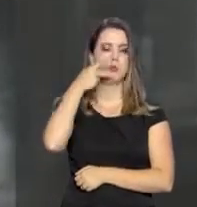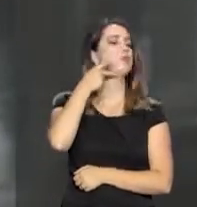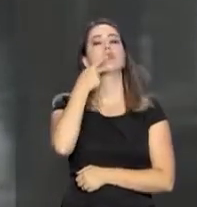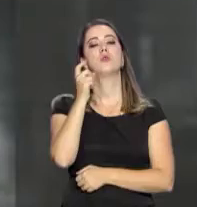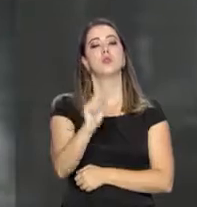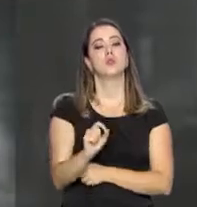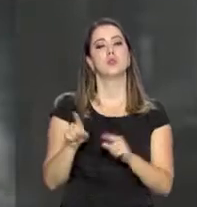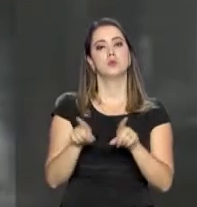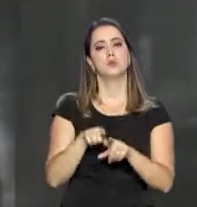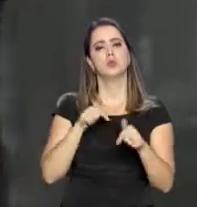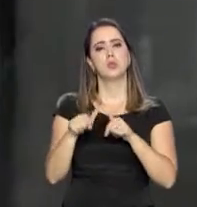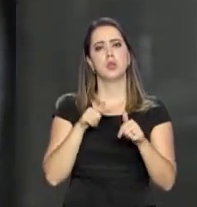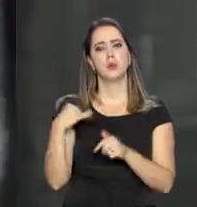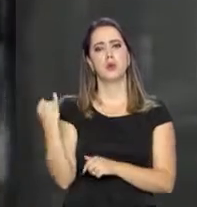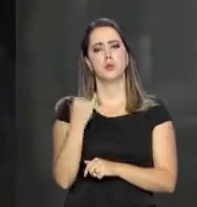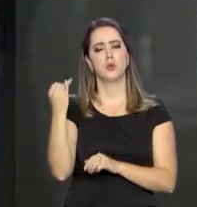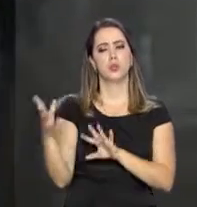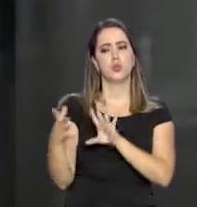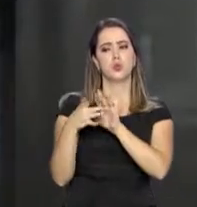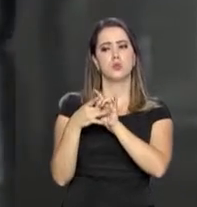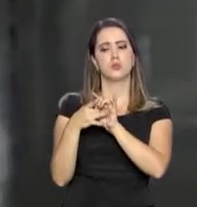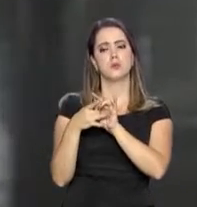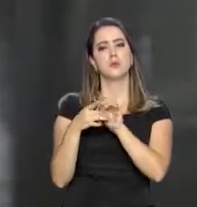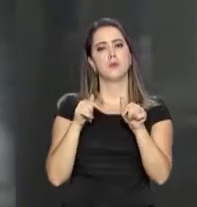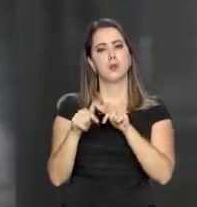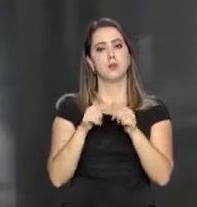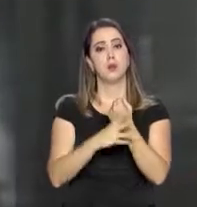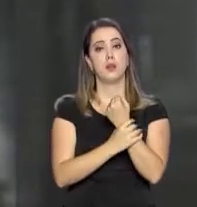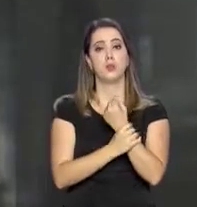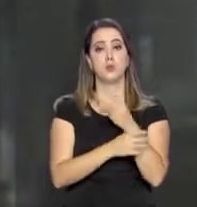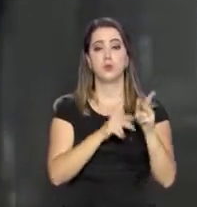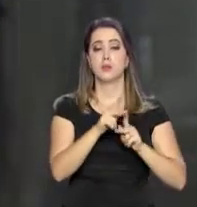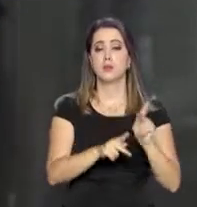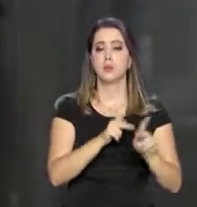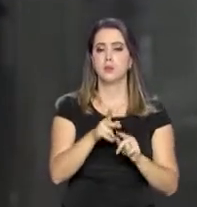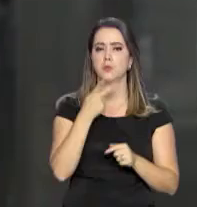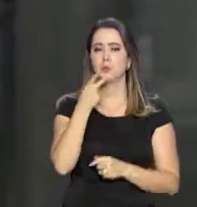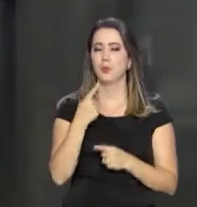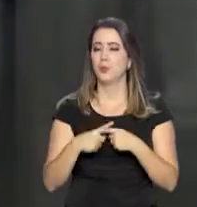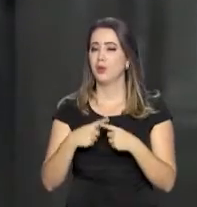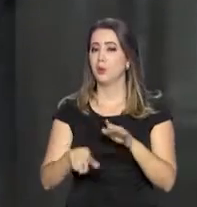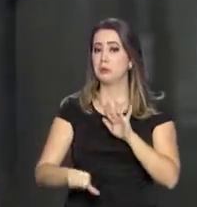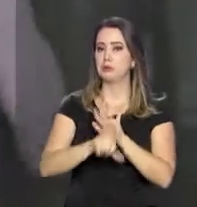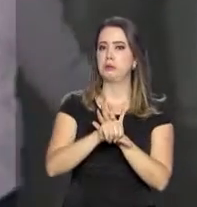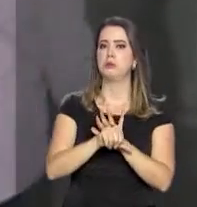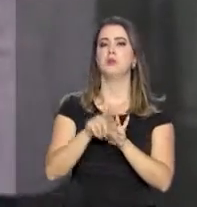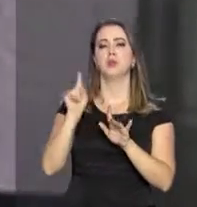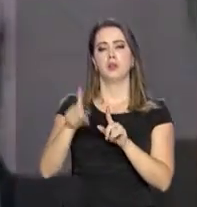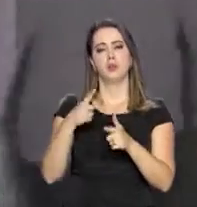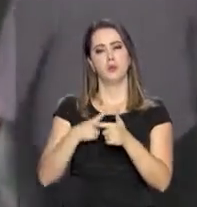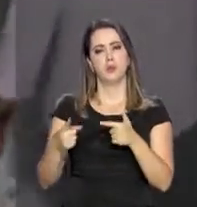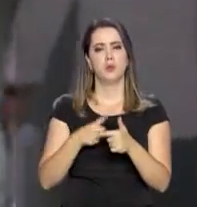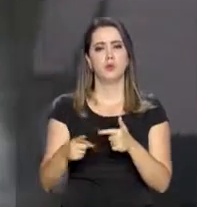e discutir ações integradas aí na área de segurança pública. Ele disse que o crime organizado é uma ameaça para